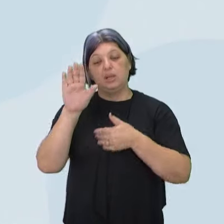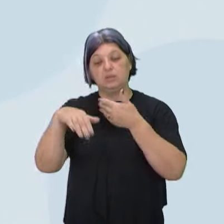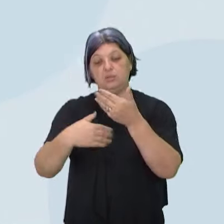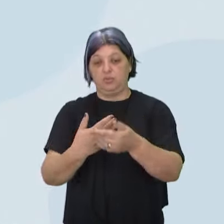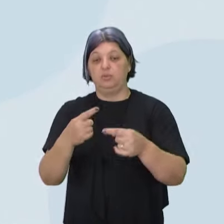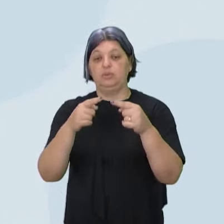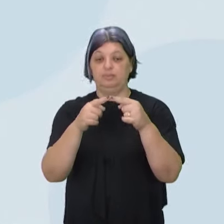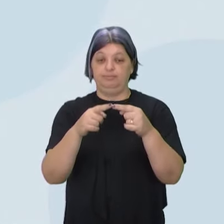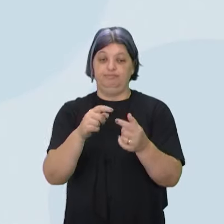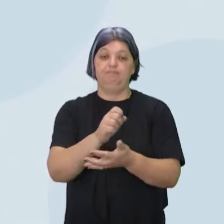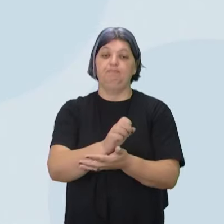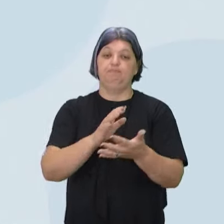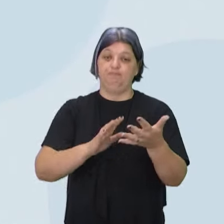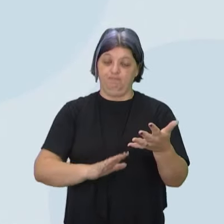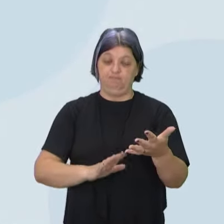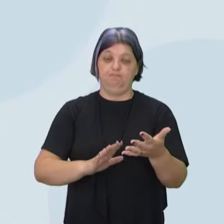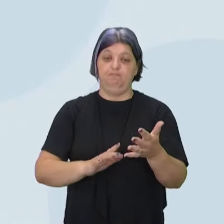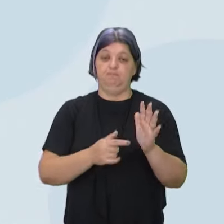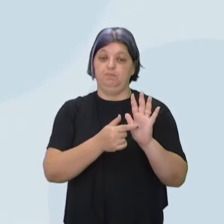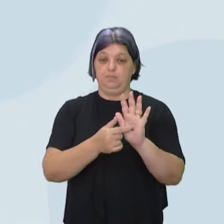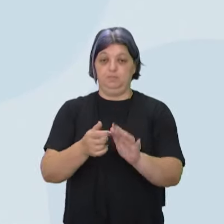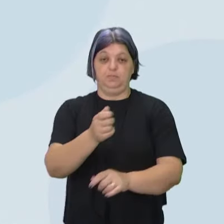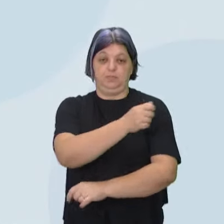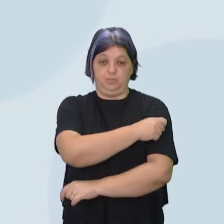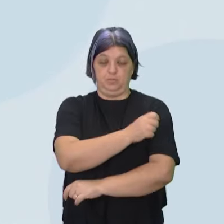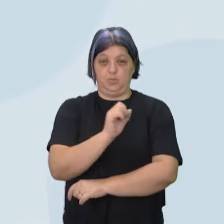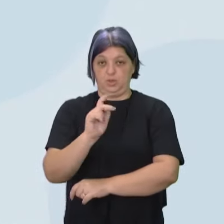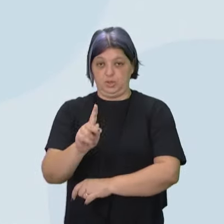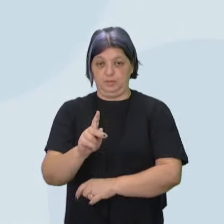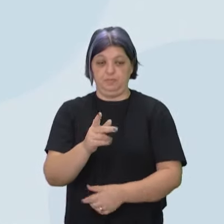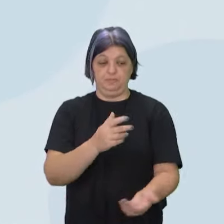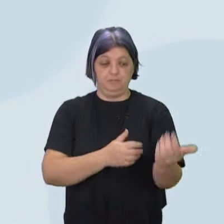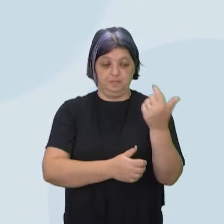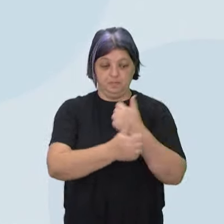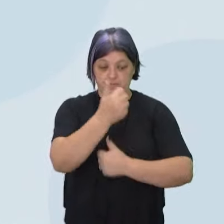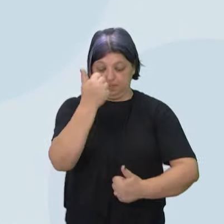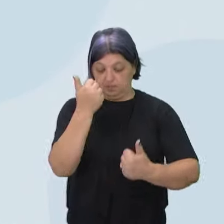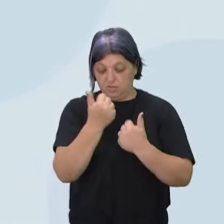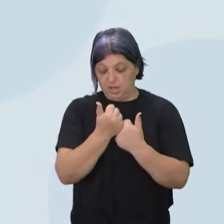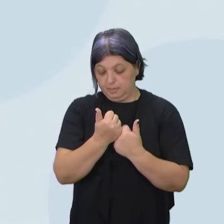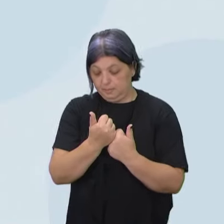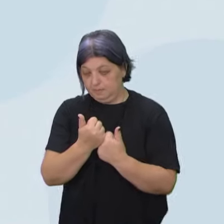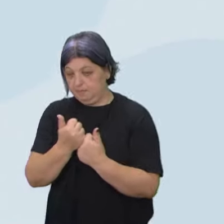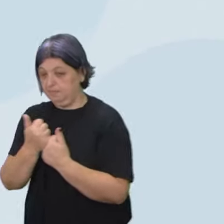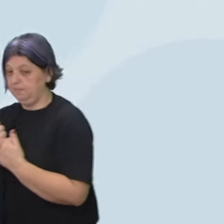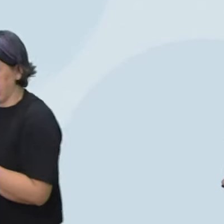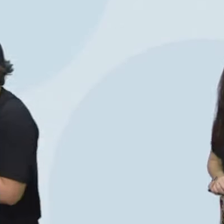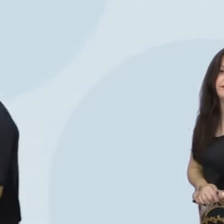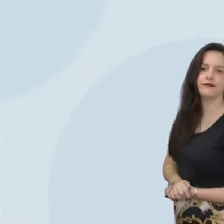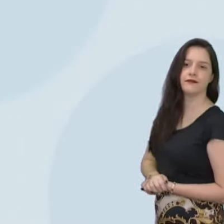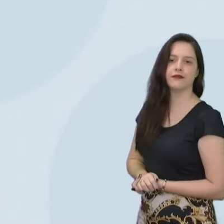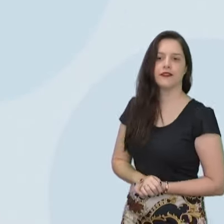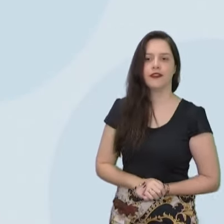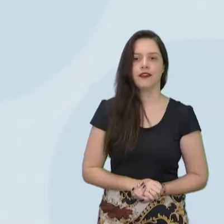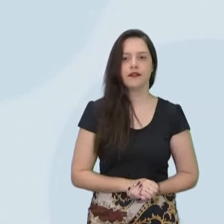as atividades que a gente vai passando para os nossos estudantes, tá bom? E por fim, a gente tem